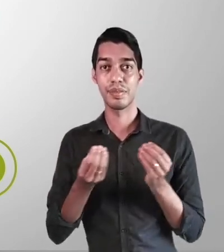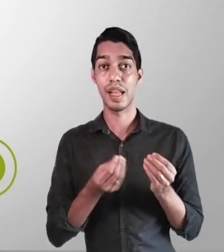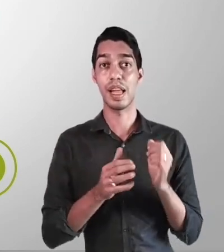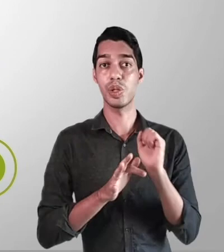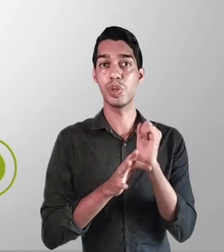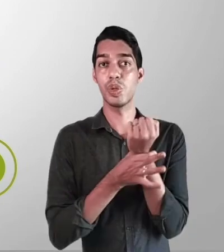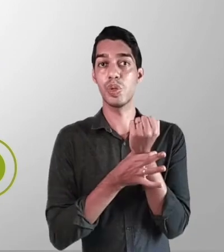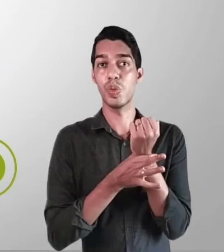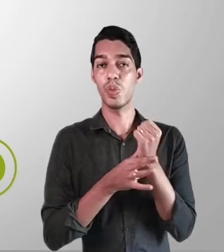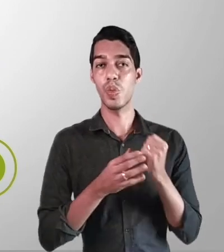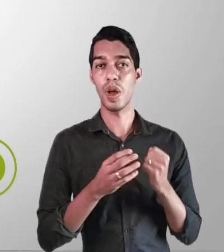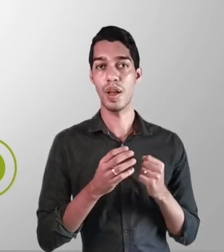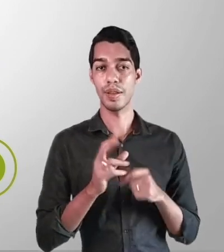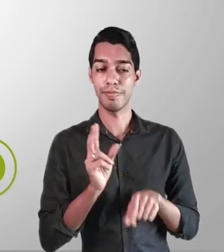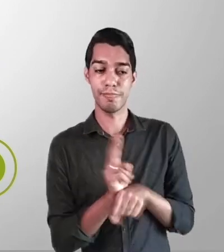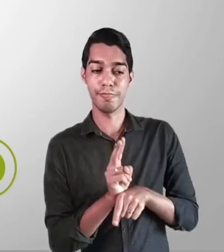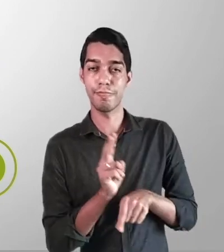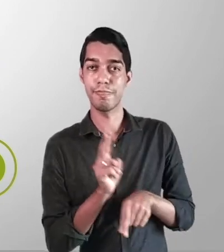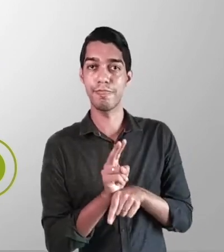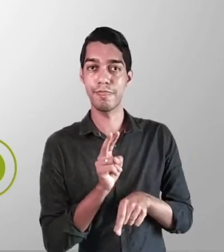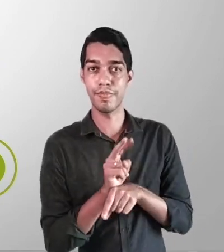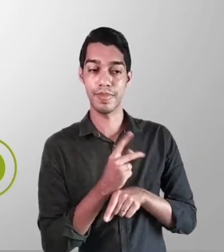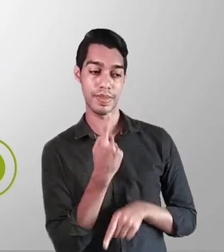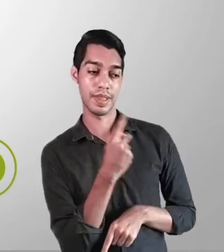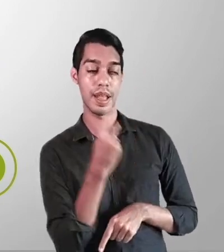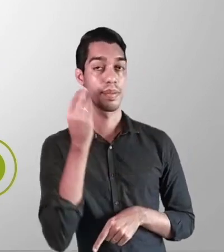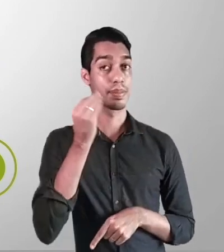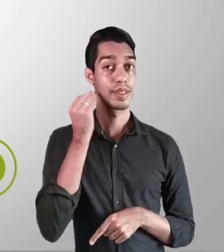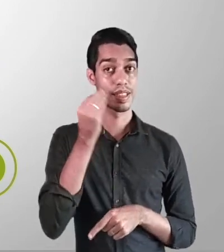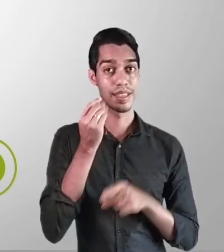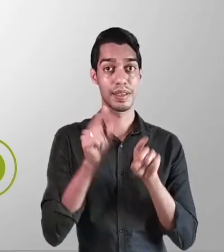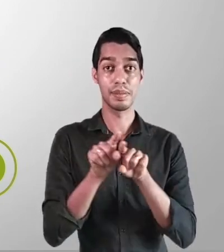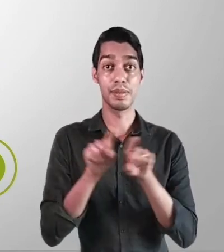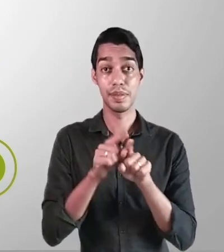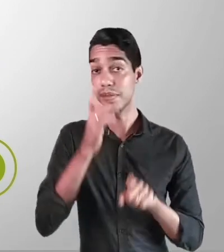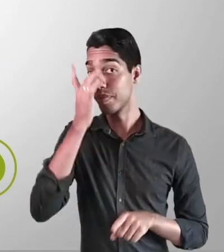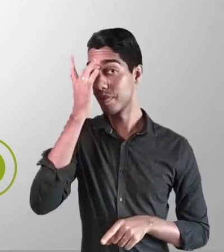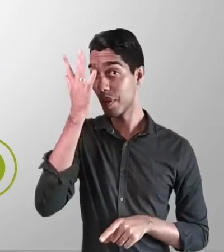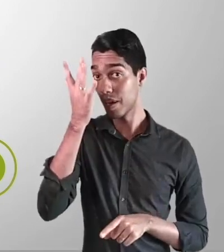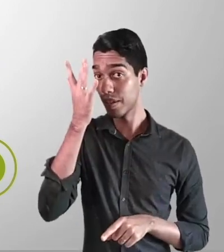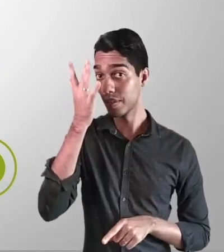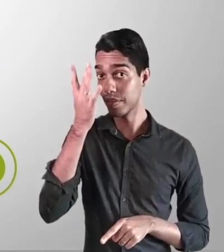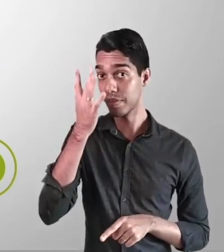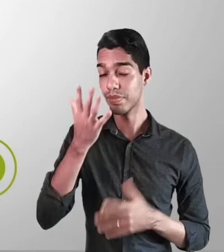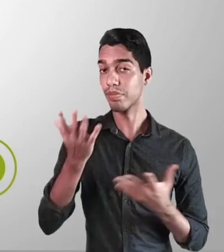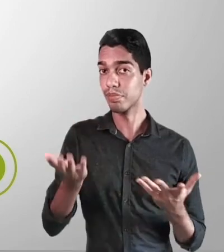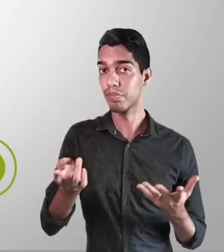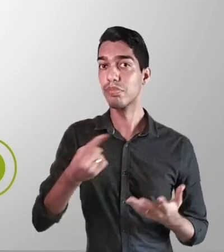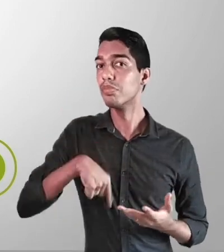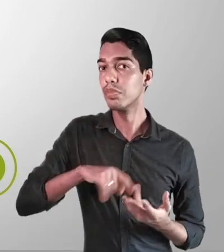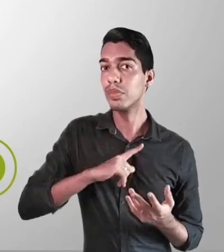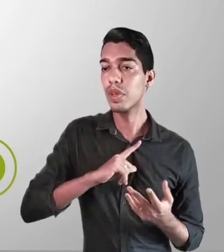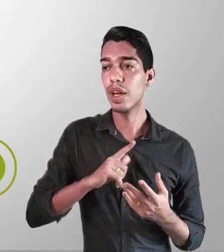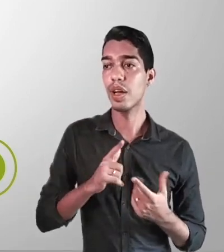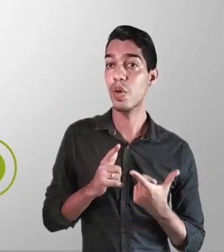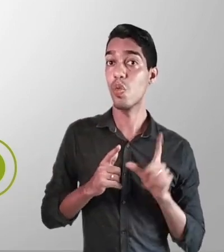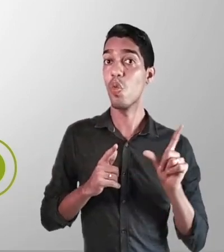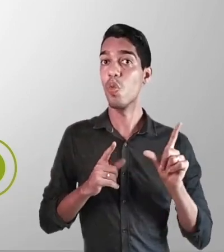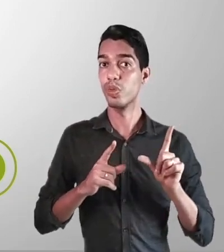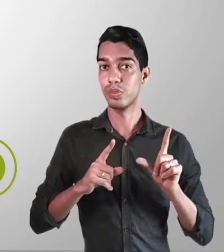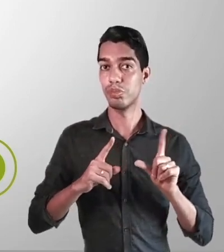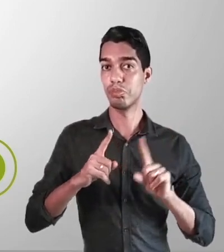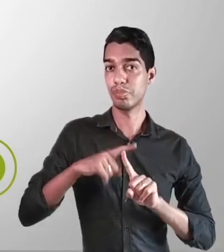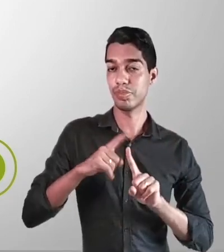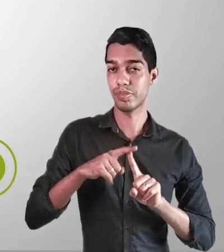esse processo de experiência do usuário. E isso remete exatamente a um outro ponto, a um outro eixo importante